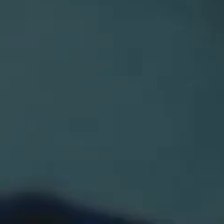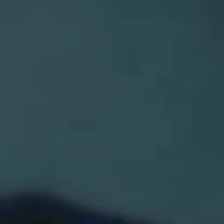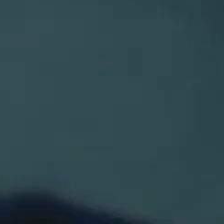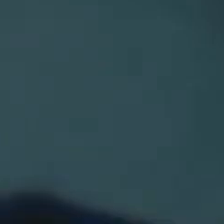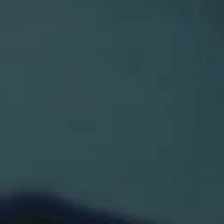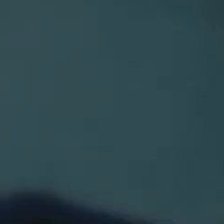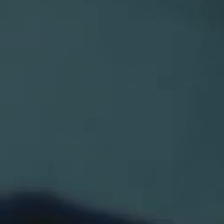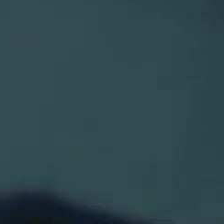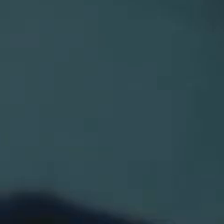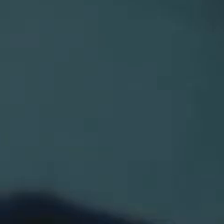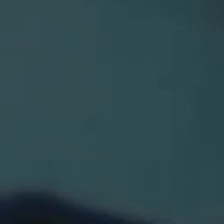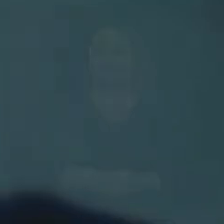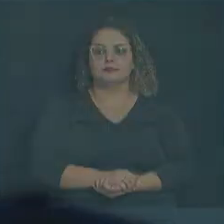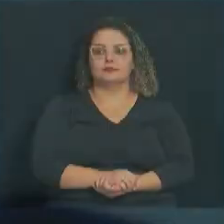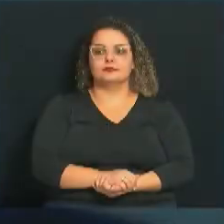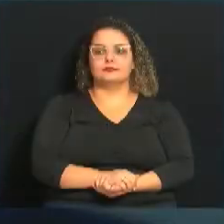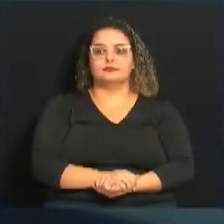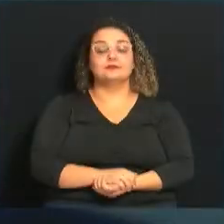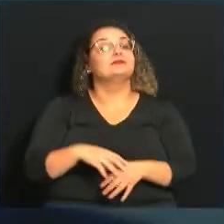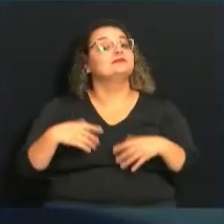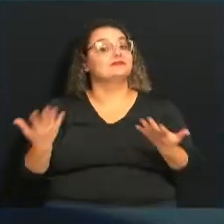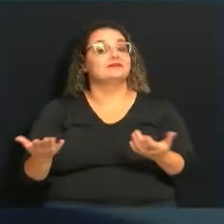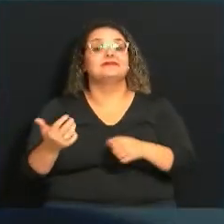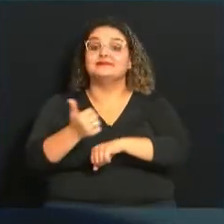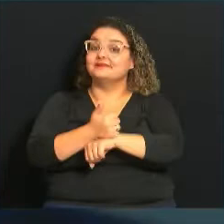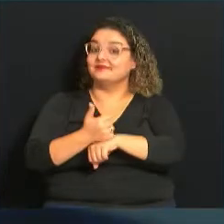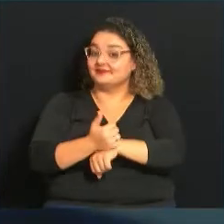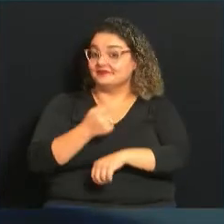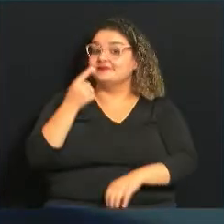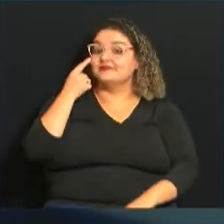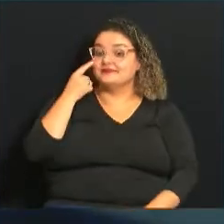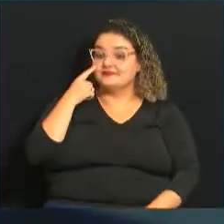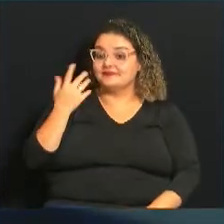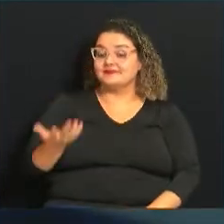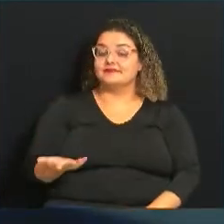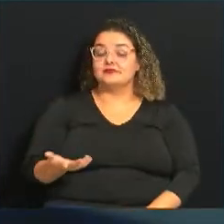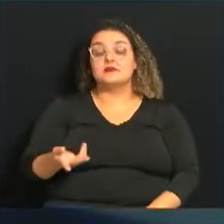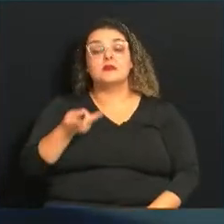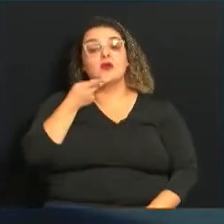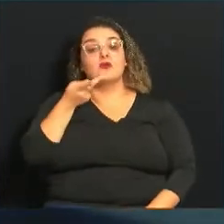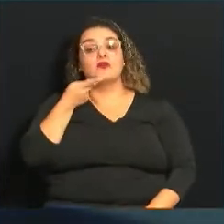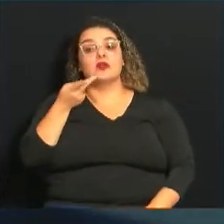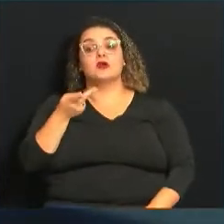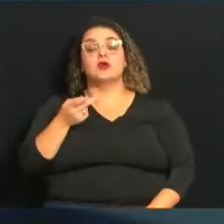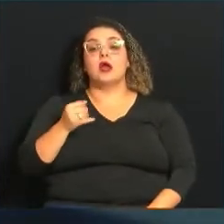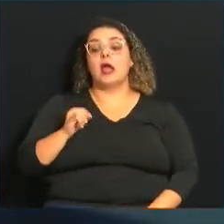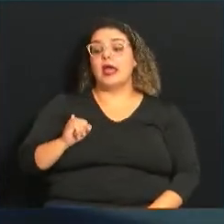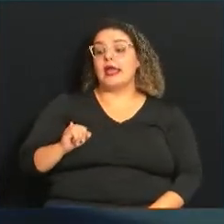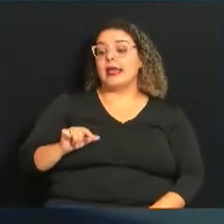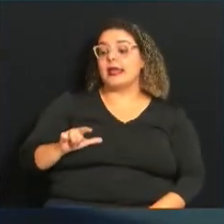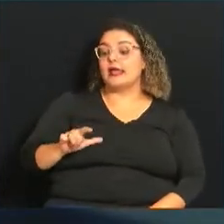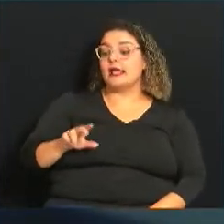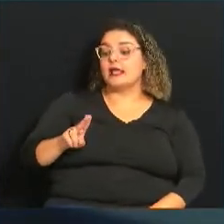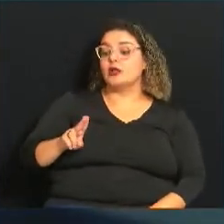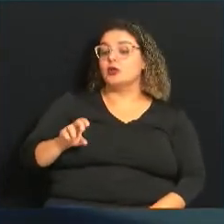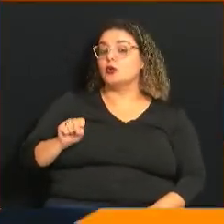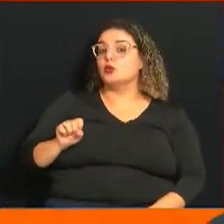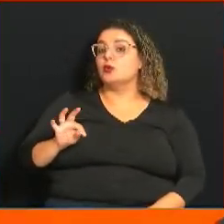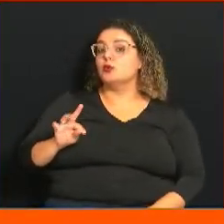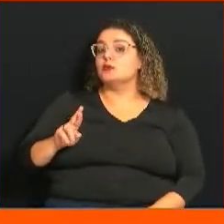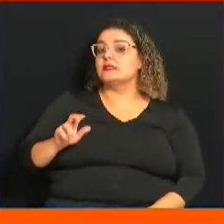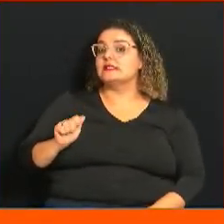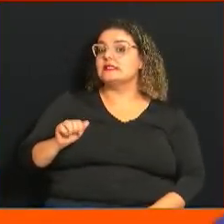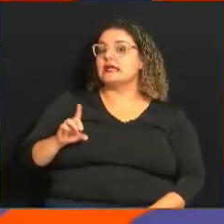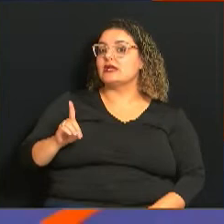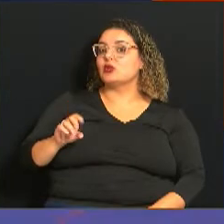Bom, é o quadro Se Liga na Profissão e olha só que bacana, hoje a gente vai falar sobre ilustradora. Então, se liga aí,